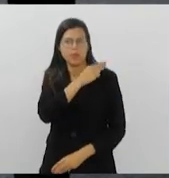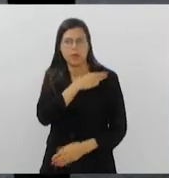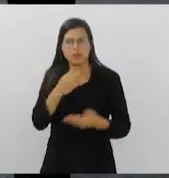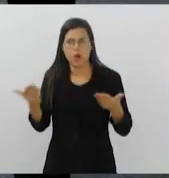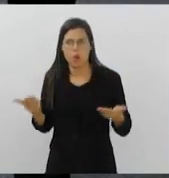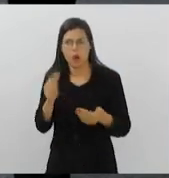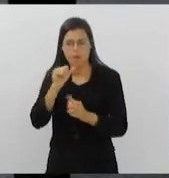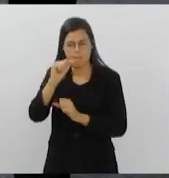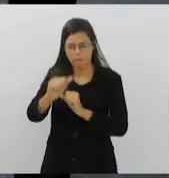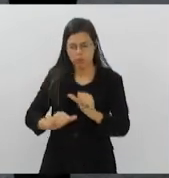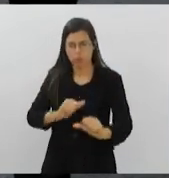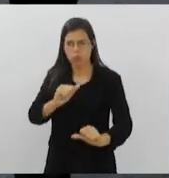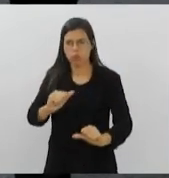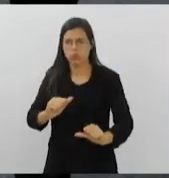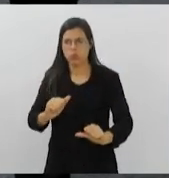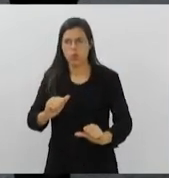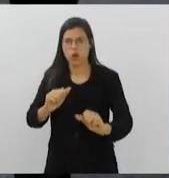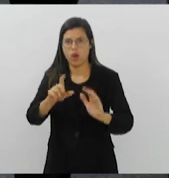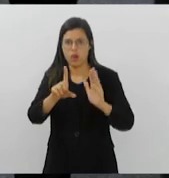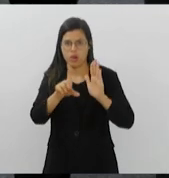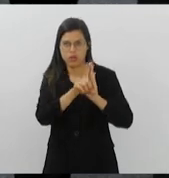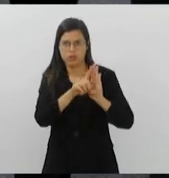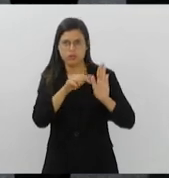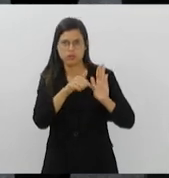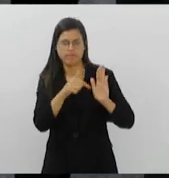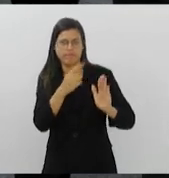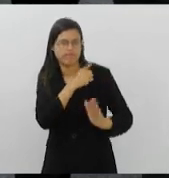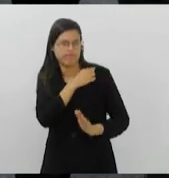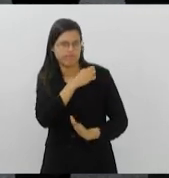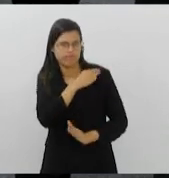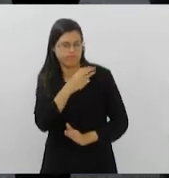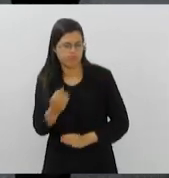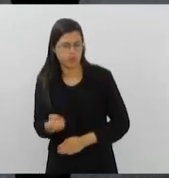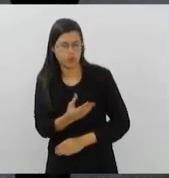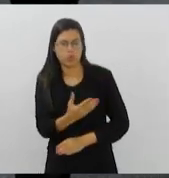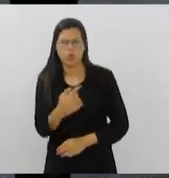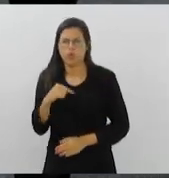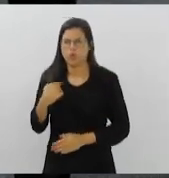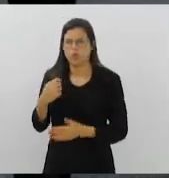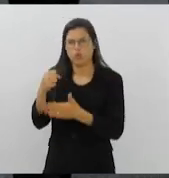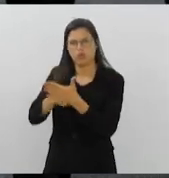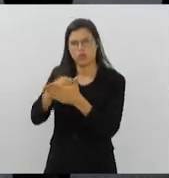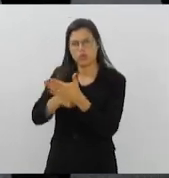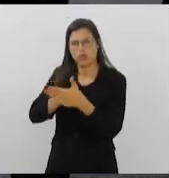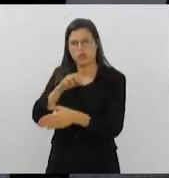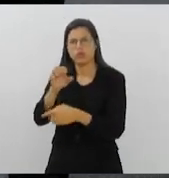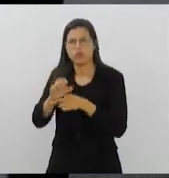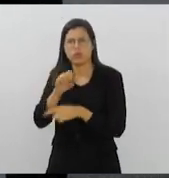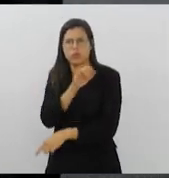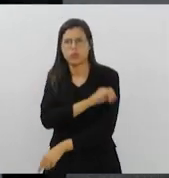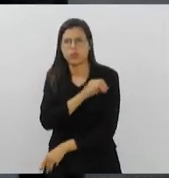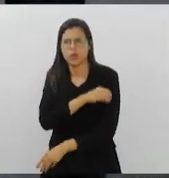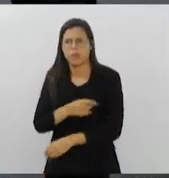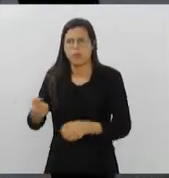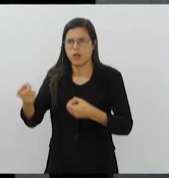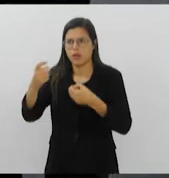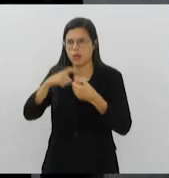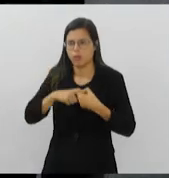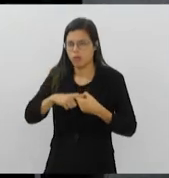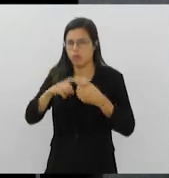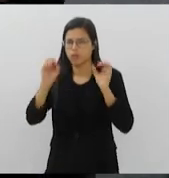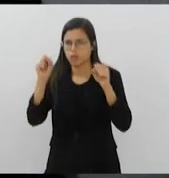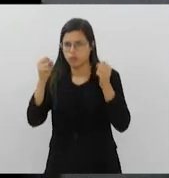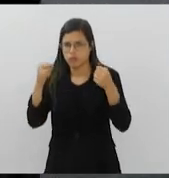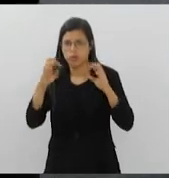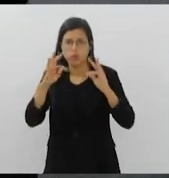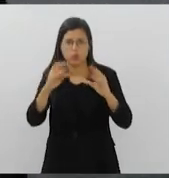mudou a legislação do novo ensino médio e a gente vai lutar aqui no estado do Rio de Janeiro para que volte não só a educação física, mas todas